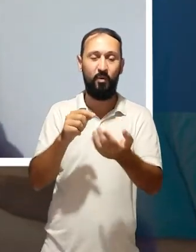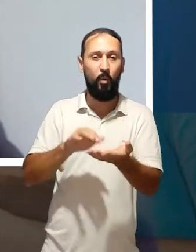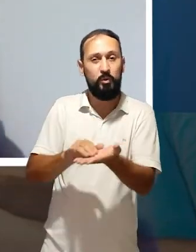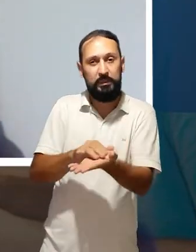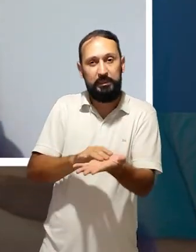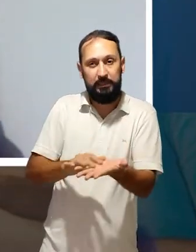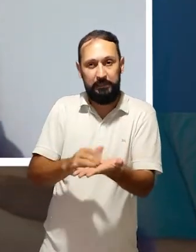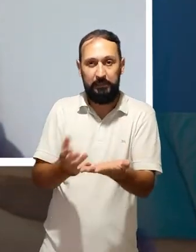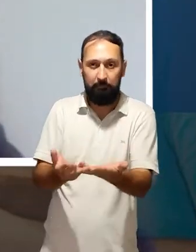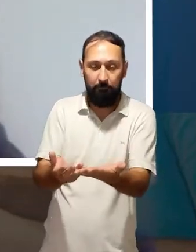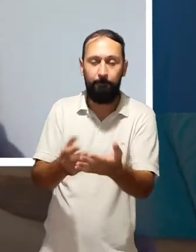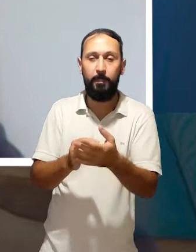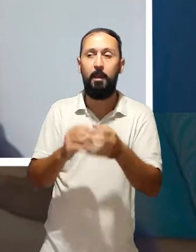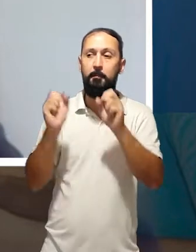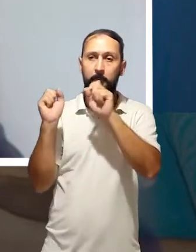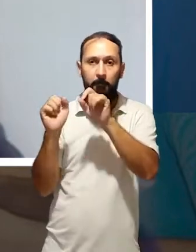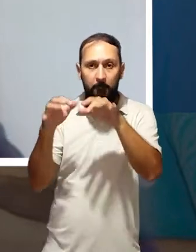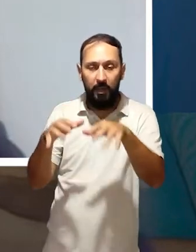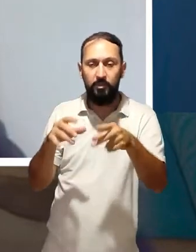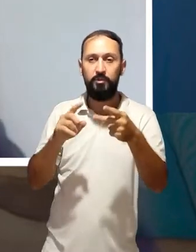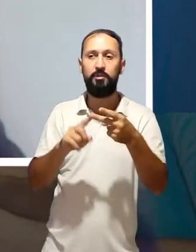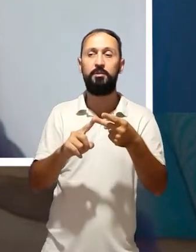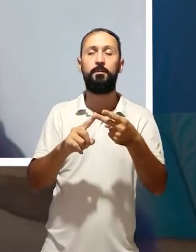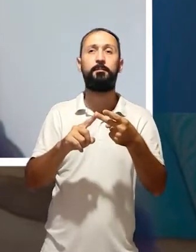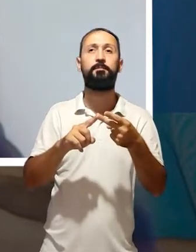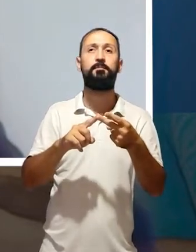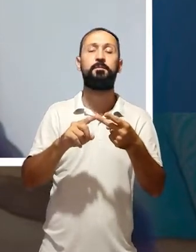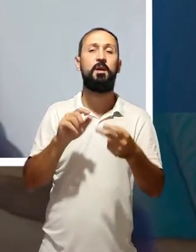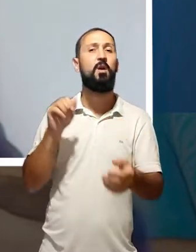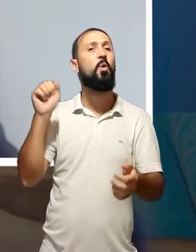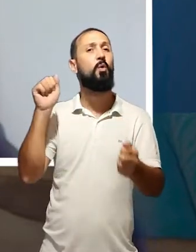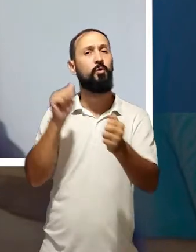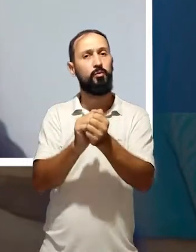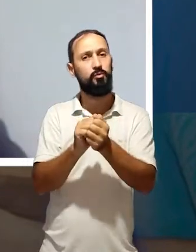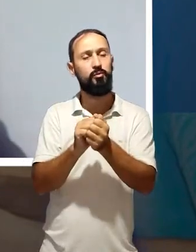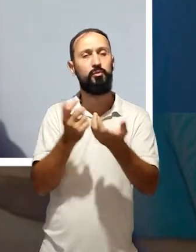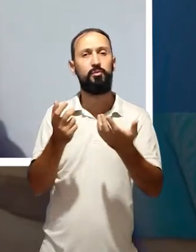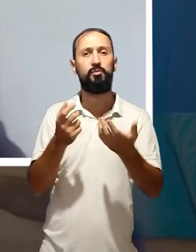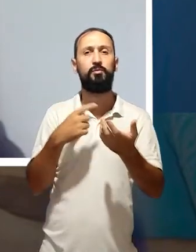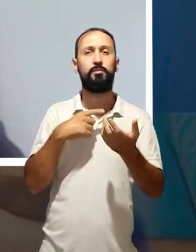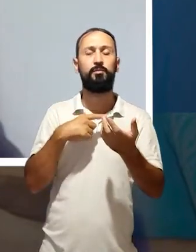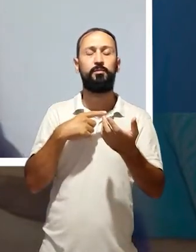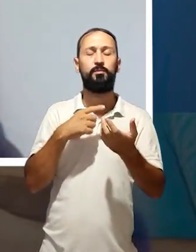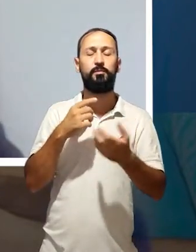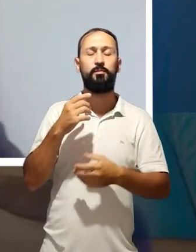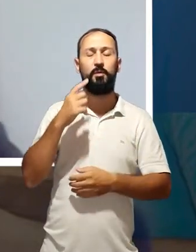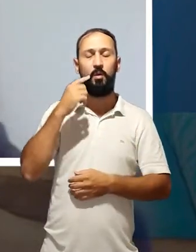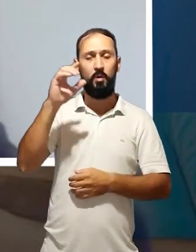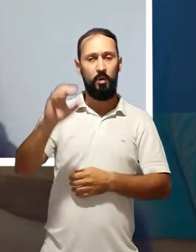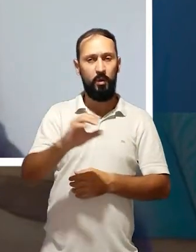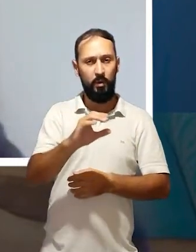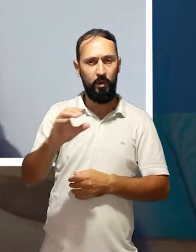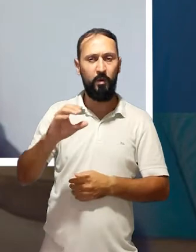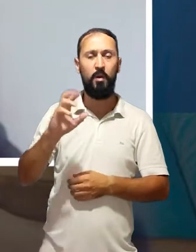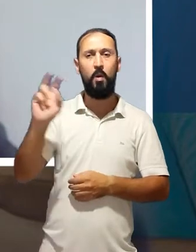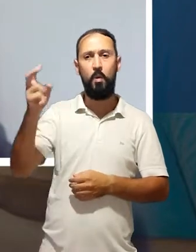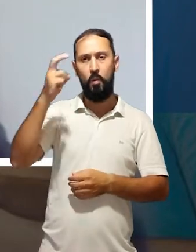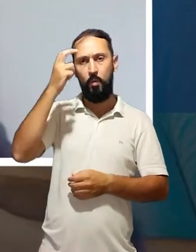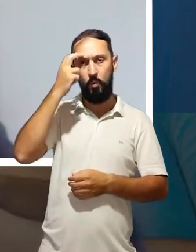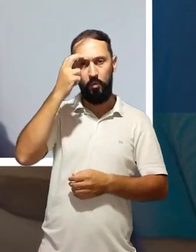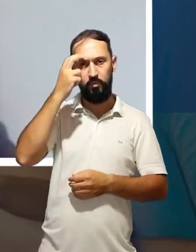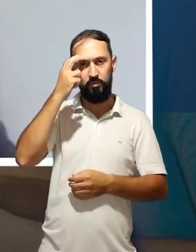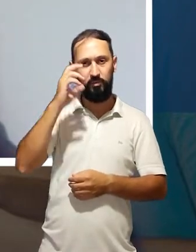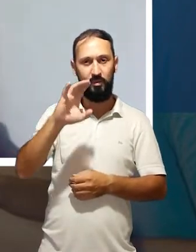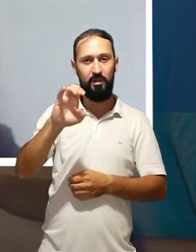ciganos. Coloquei com a magia, envolvi-o em um cristianismo, misturei um pouco de